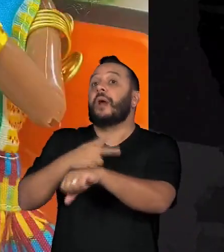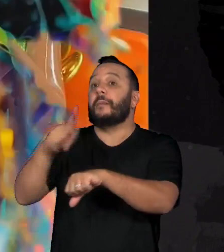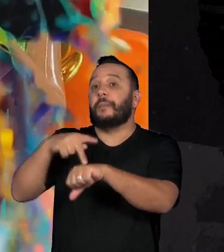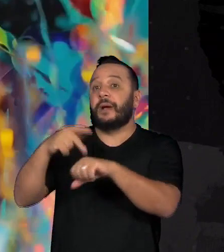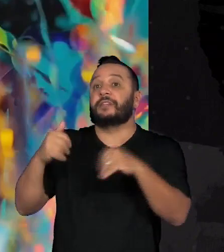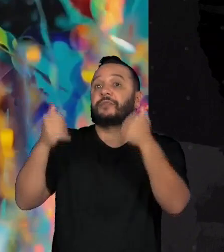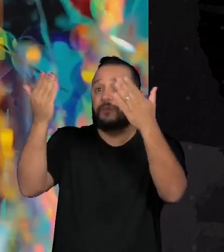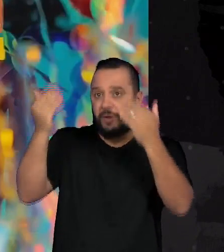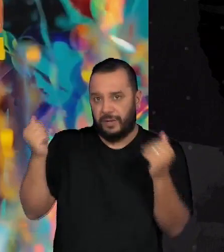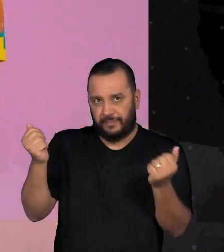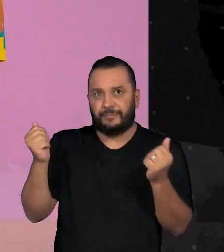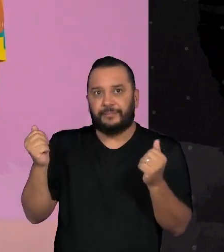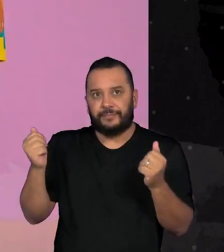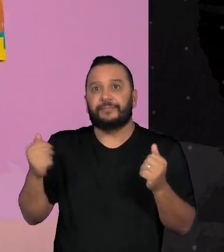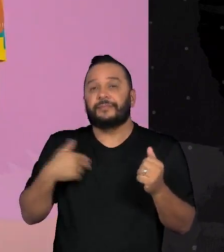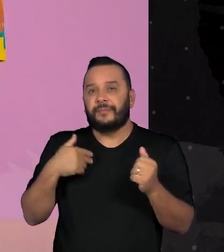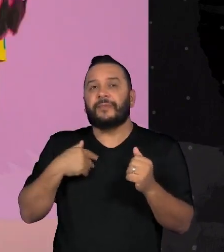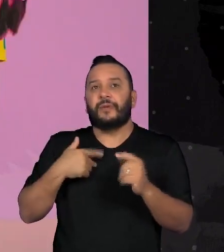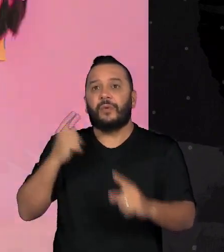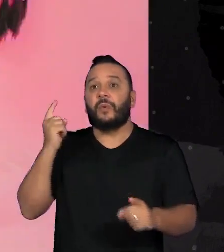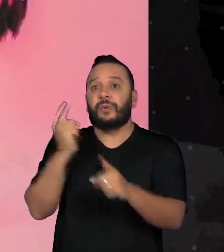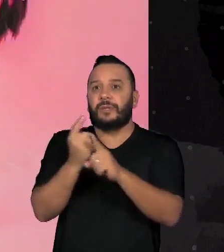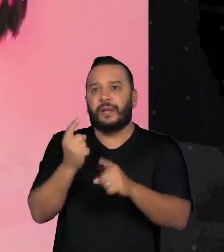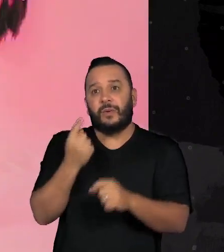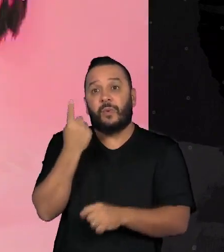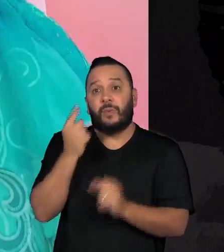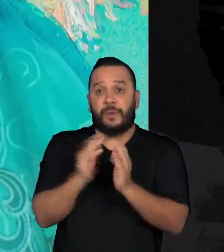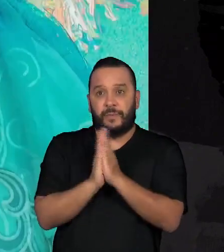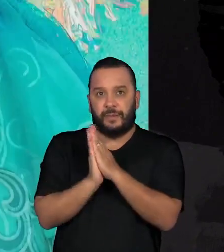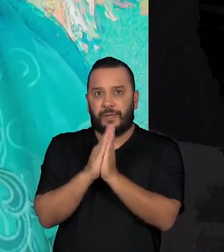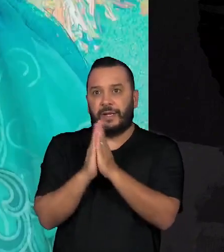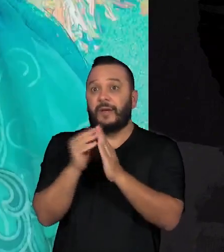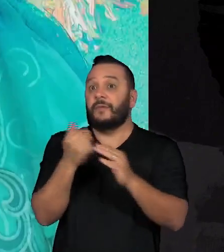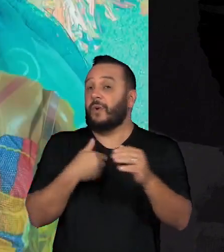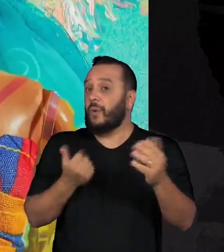Ainda não chegou aqui. E eu encontrei uma boneca. E